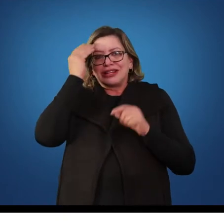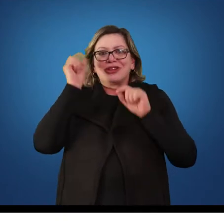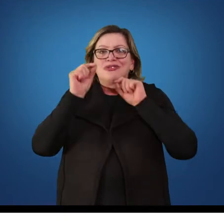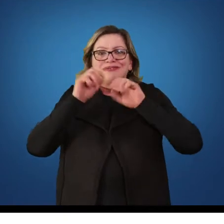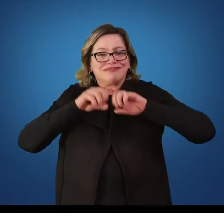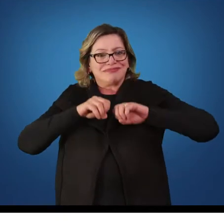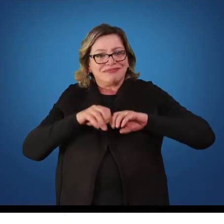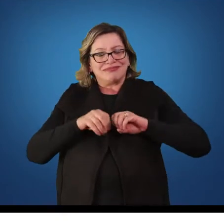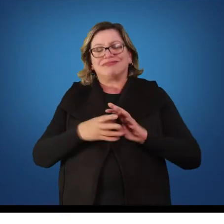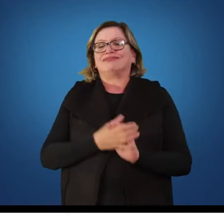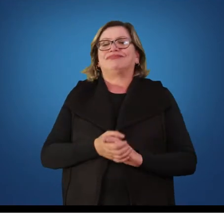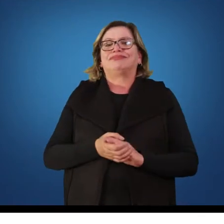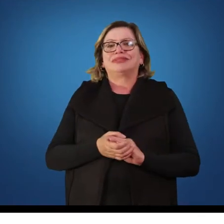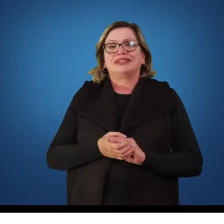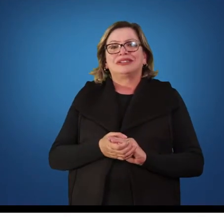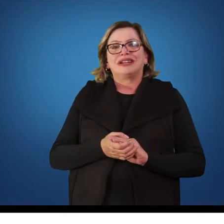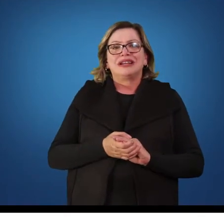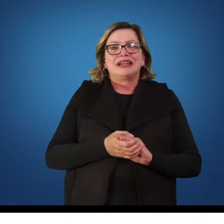ela